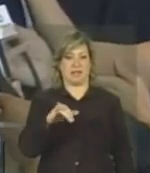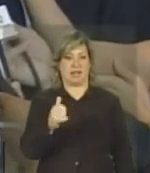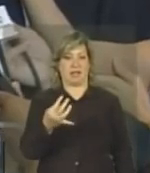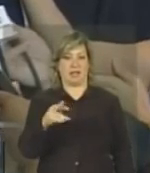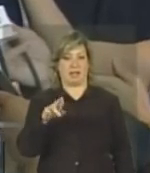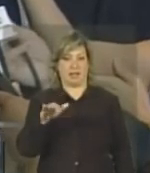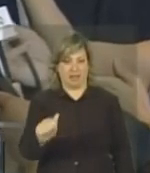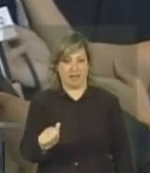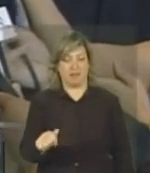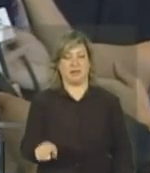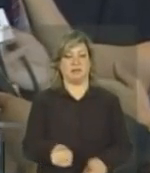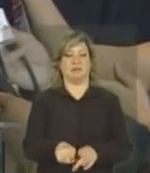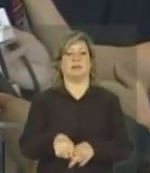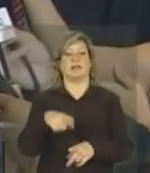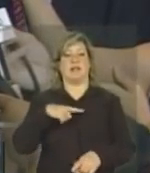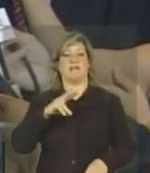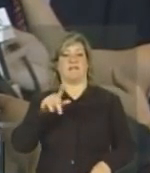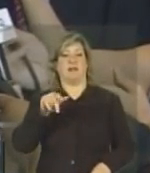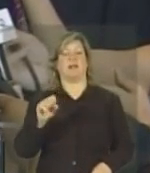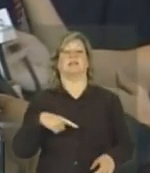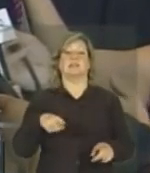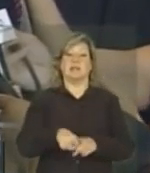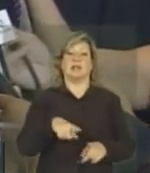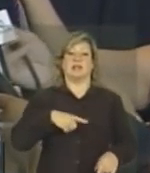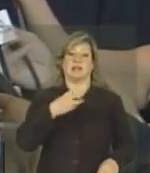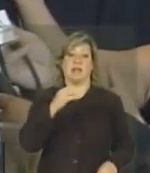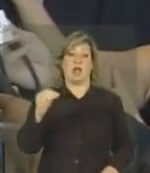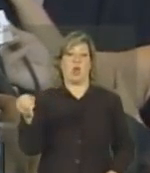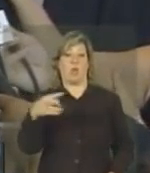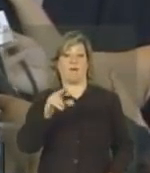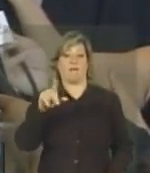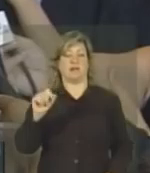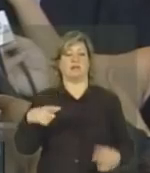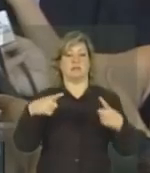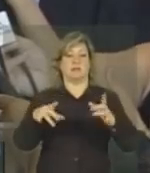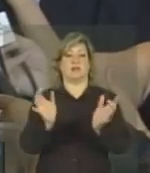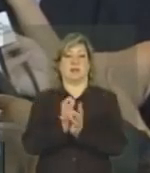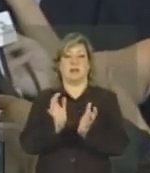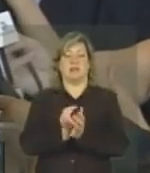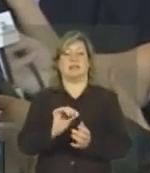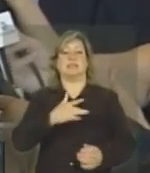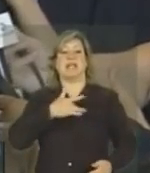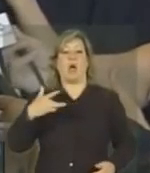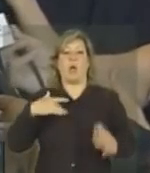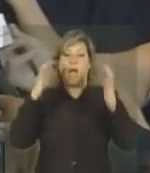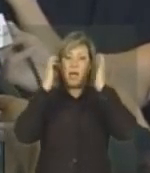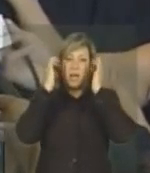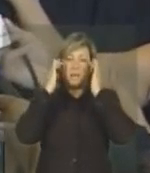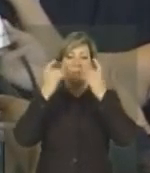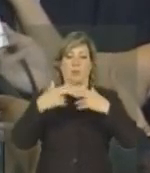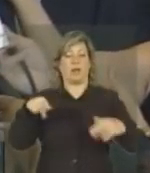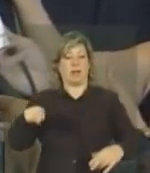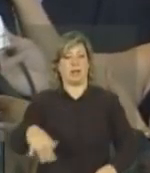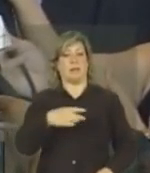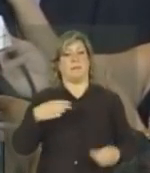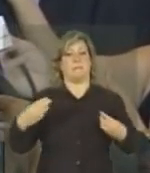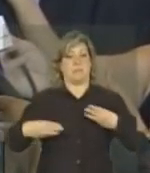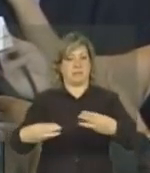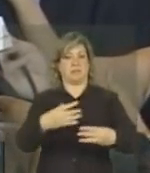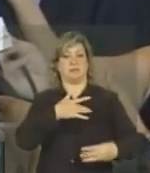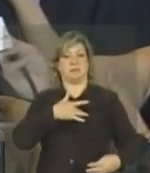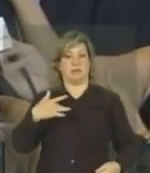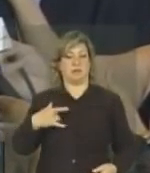psiquiatria, e 300 novas vagas para residência multiprofissional no campo da saúde mental. Essa é uma ação que o Ministério da Saúde repassa a